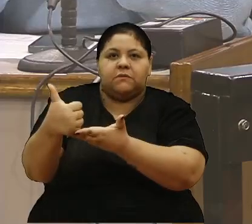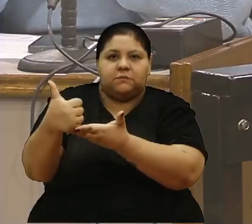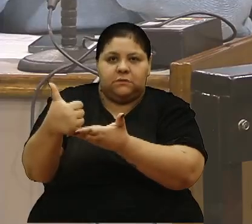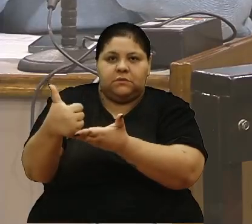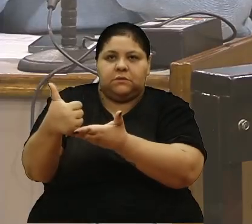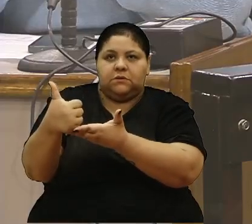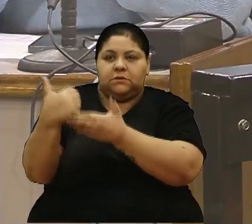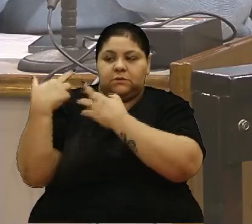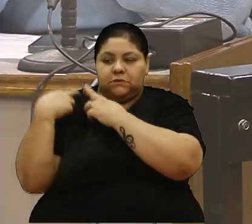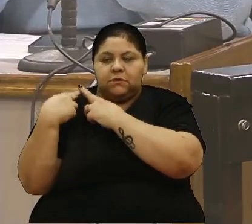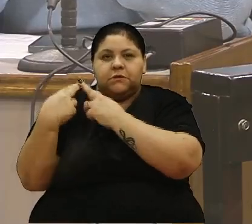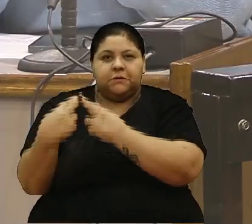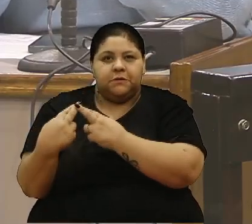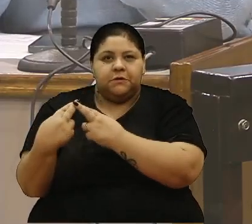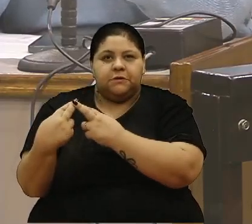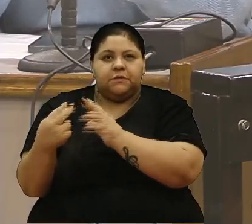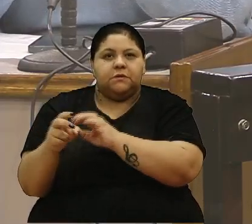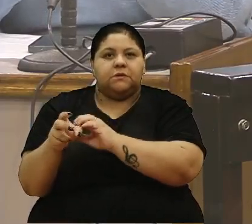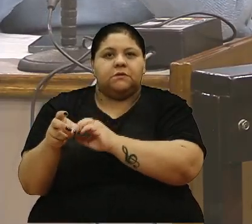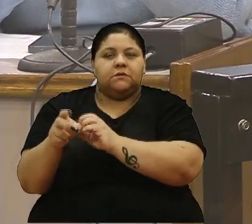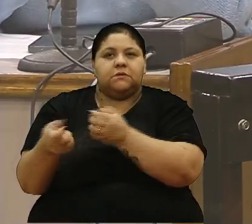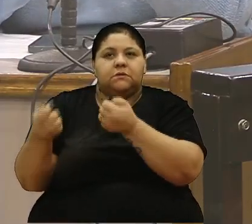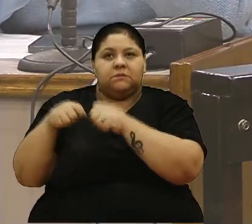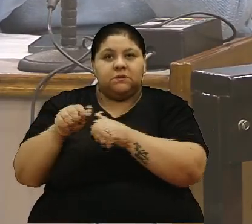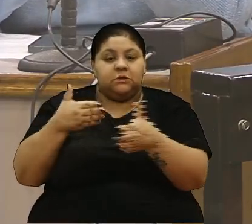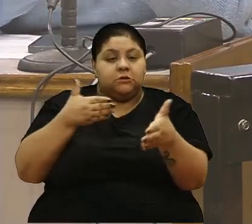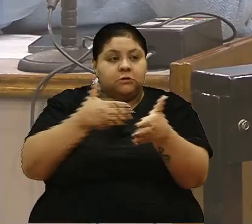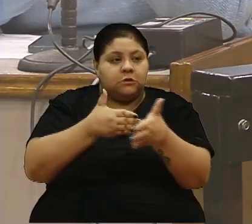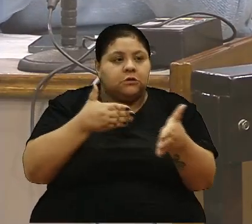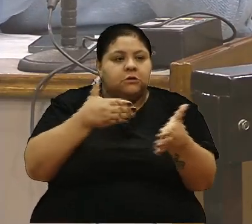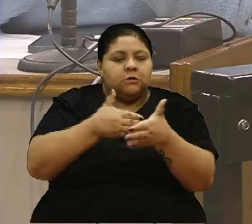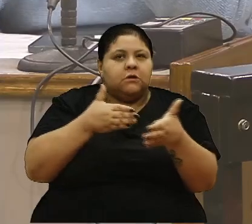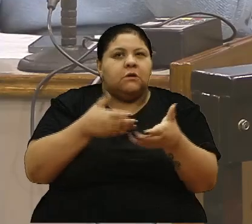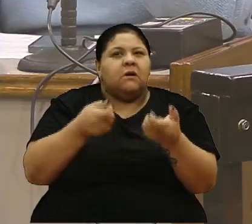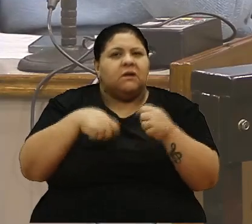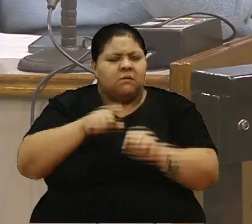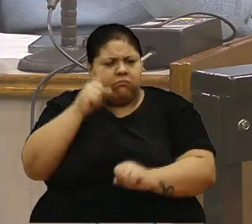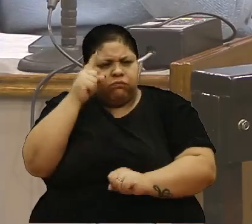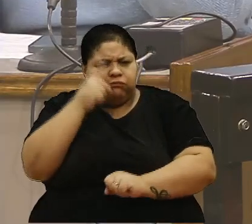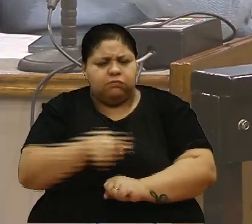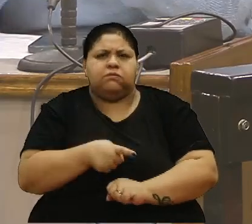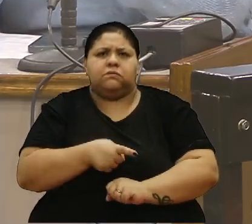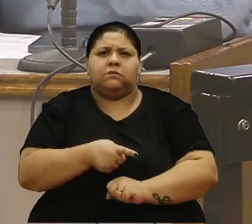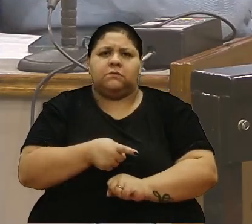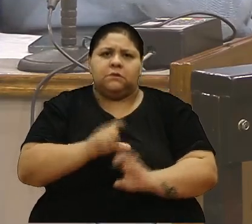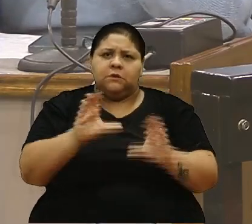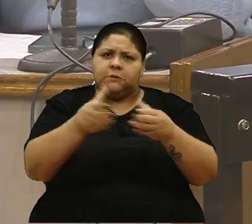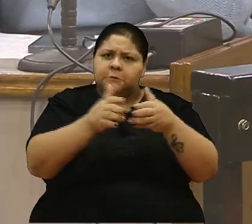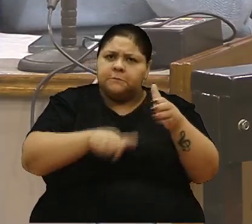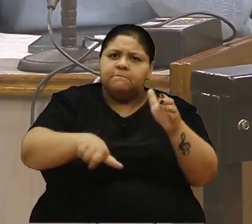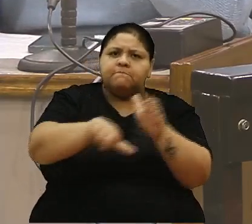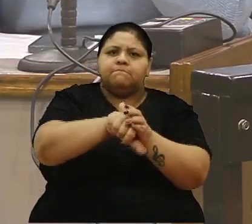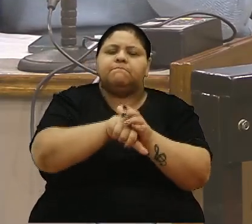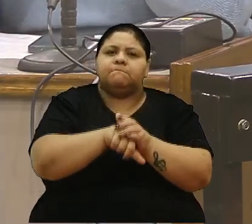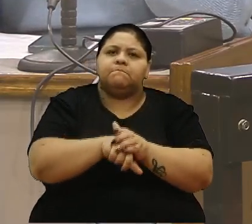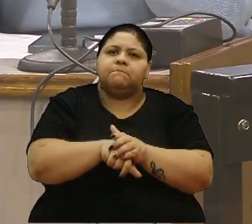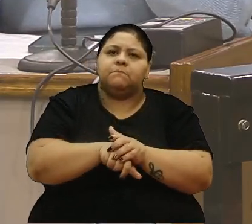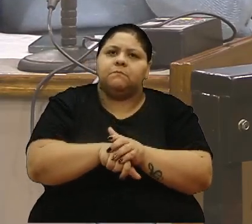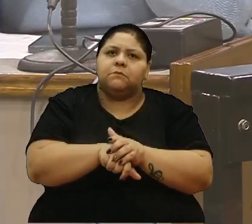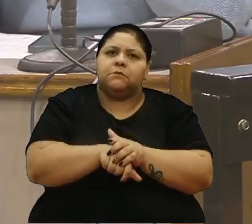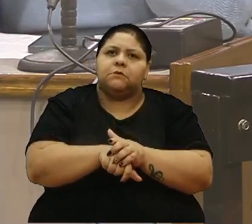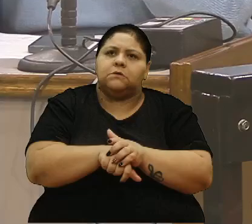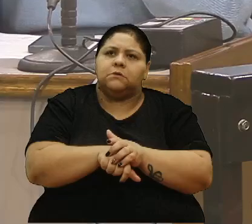com responsabilidade, deve ser dado limite, deve endurecer para esses malfeitores, vamos dizer assim.